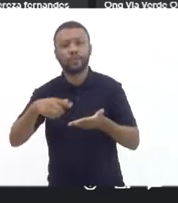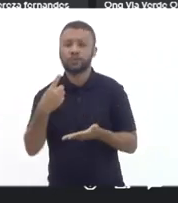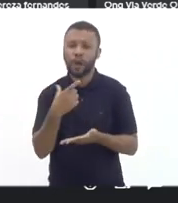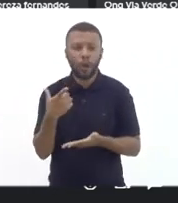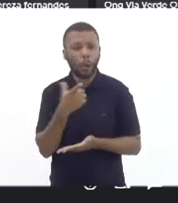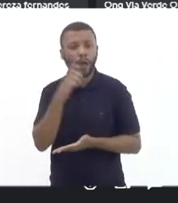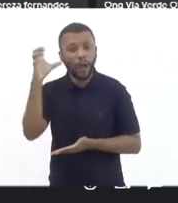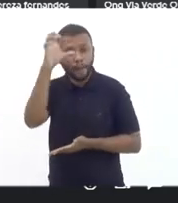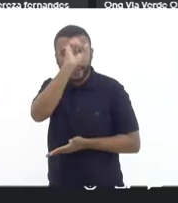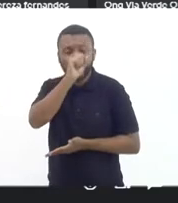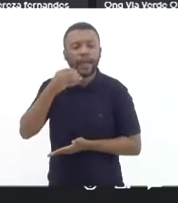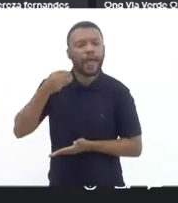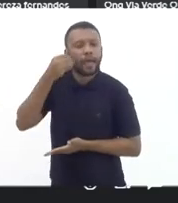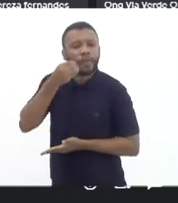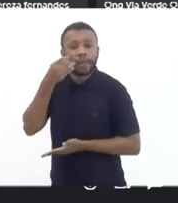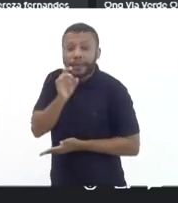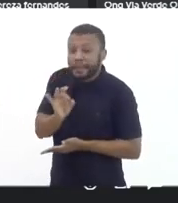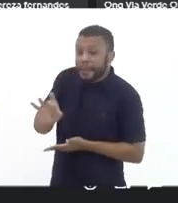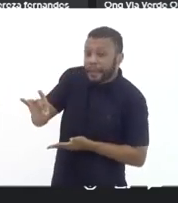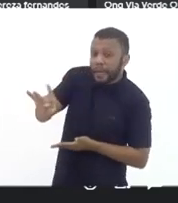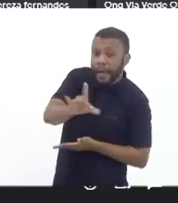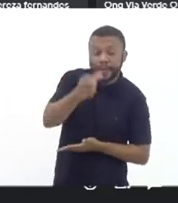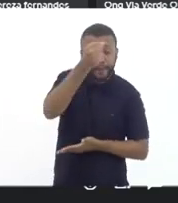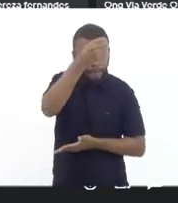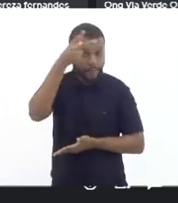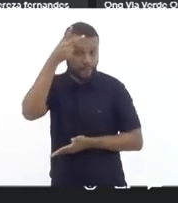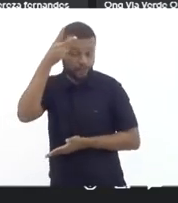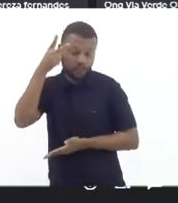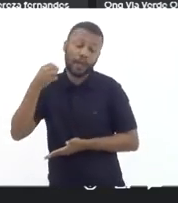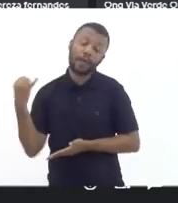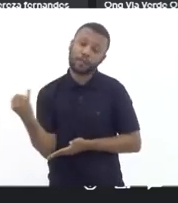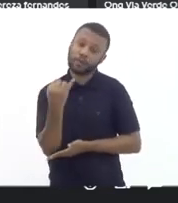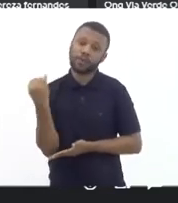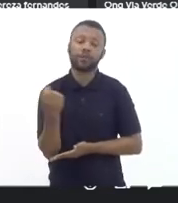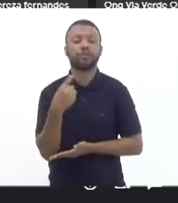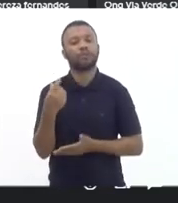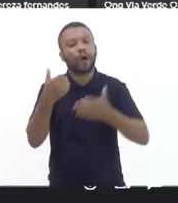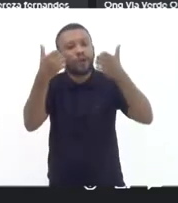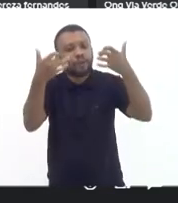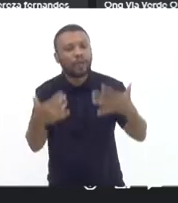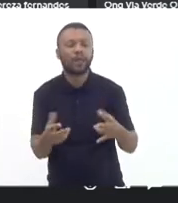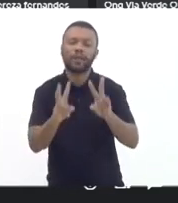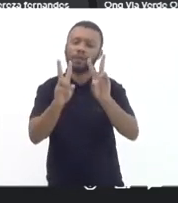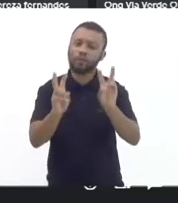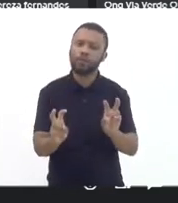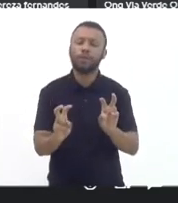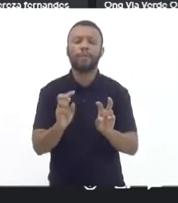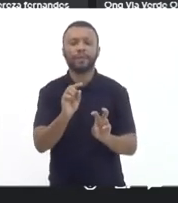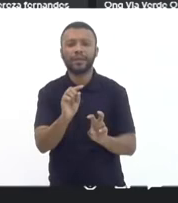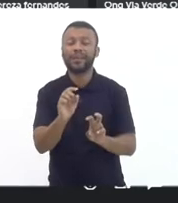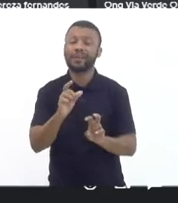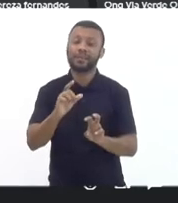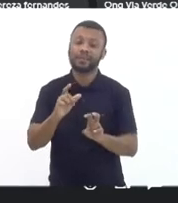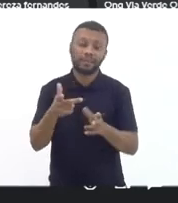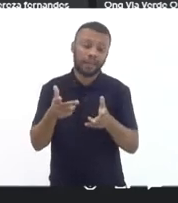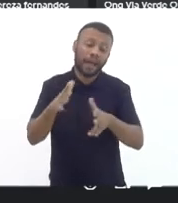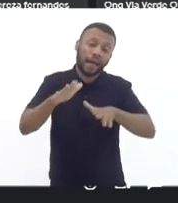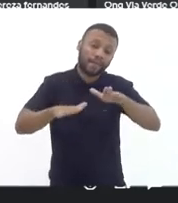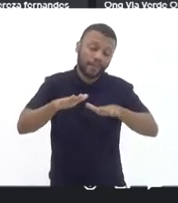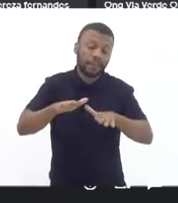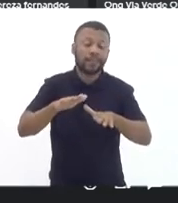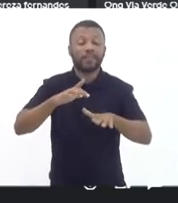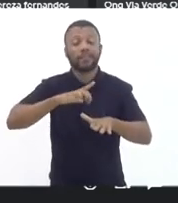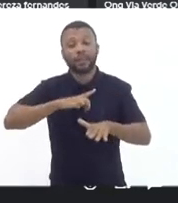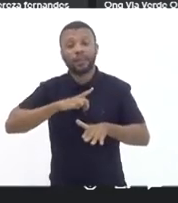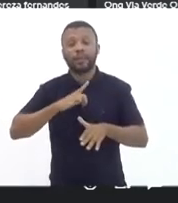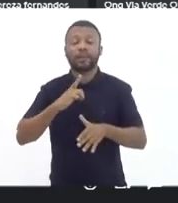é importante a gente falar sobre isso, né? Algumas pessoas falam de ter, né, um número ou